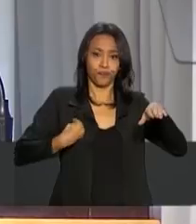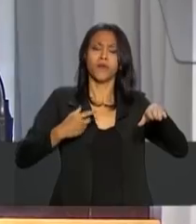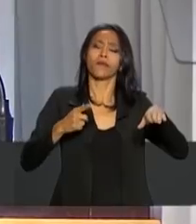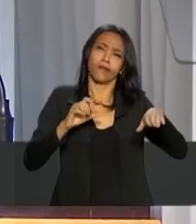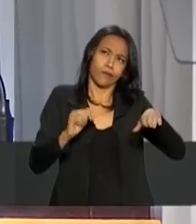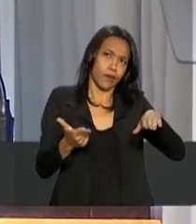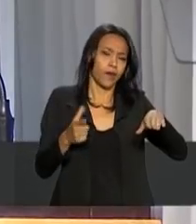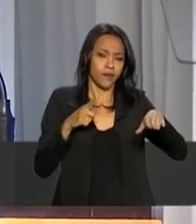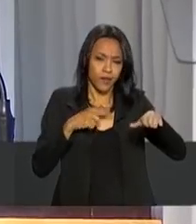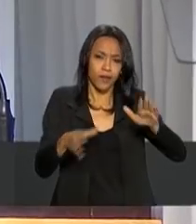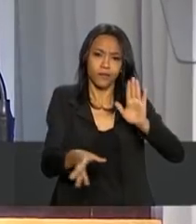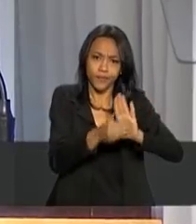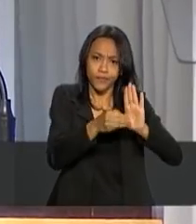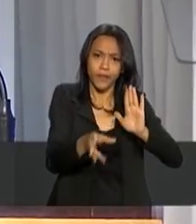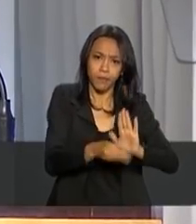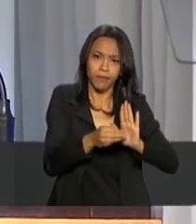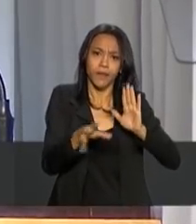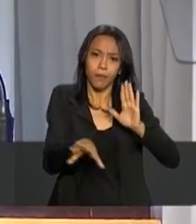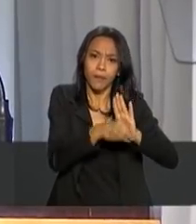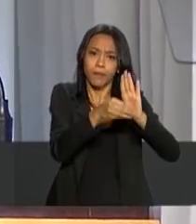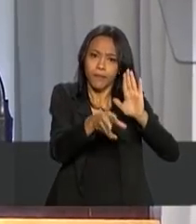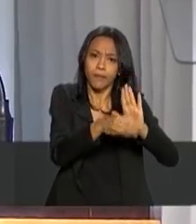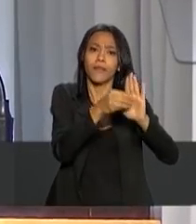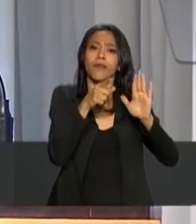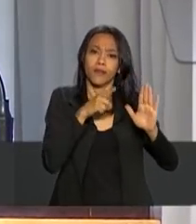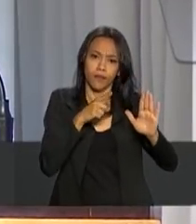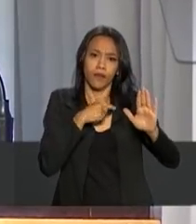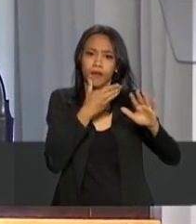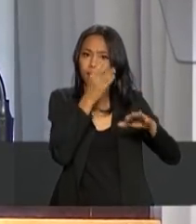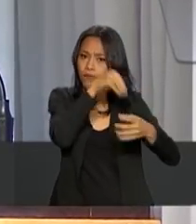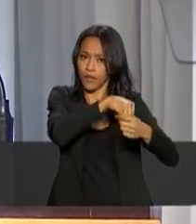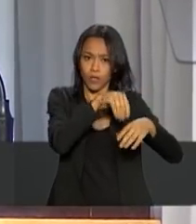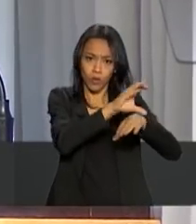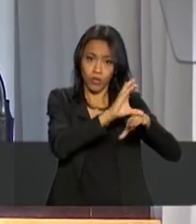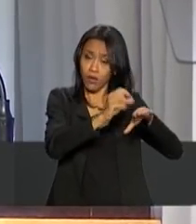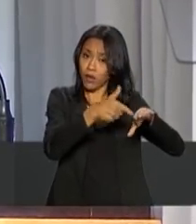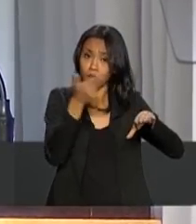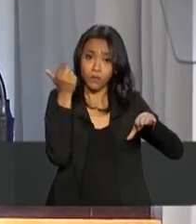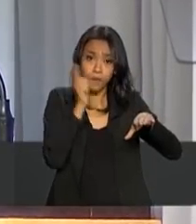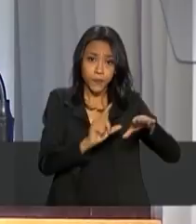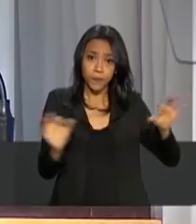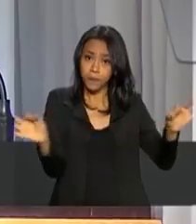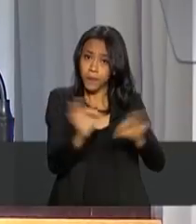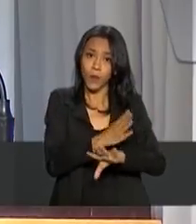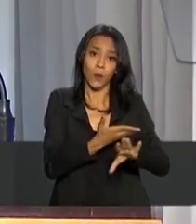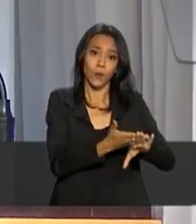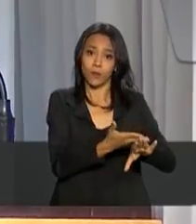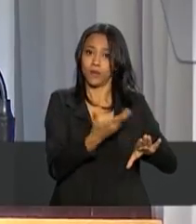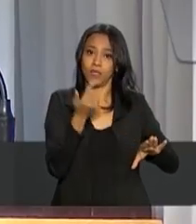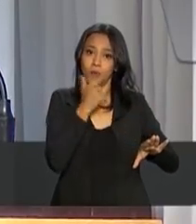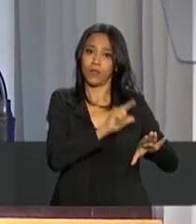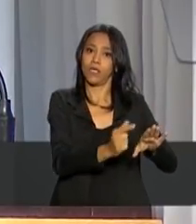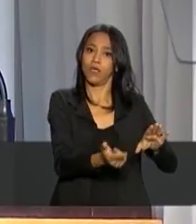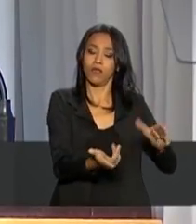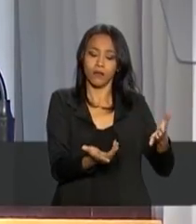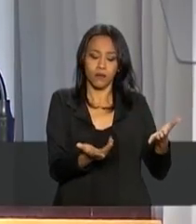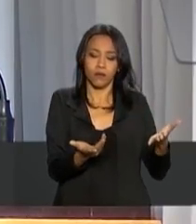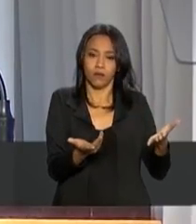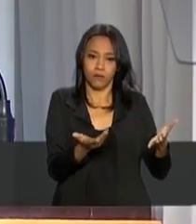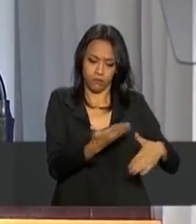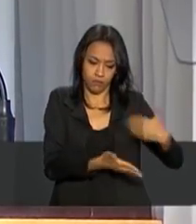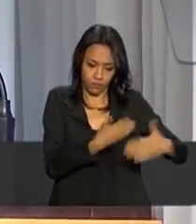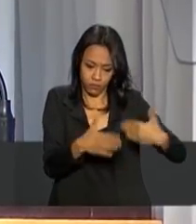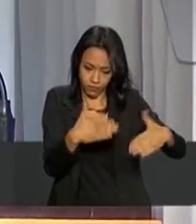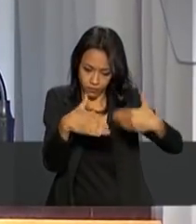emendada, demandando uma ou outra emenda constitucional, ela satisfaz o que nós estamos fazendo no país, porque nós tivemos